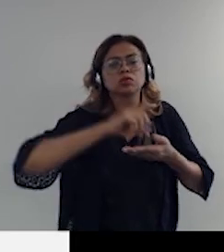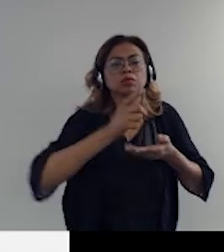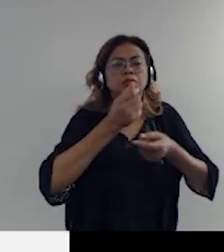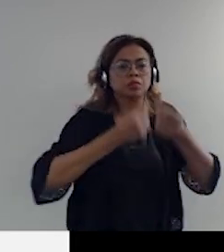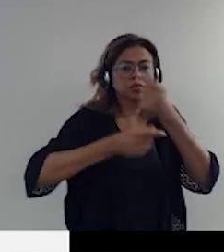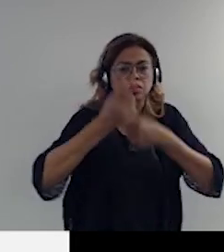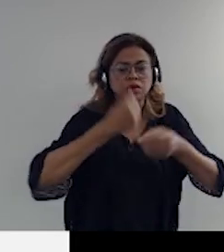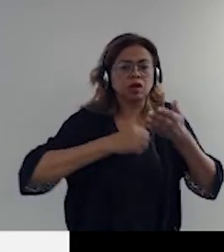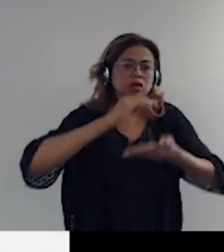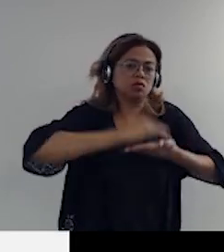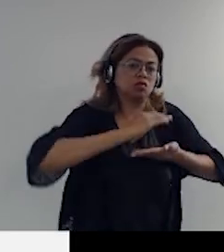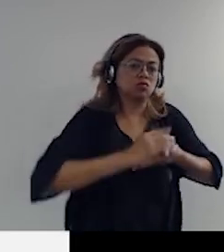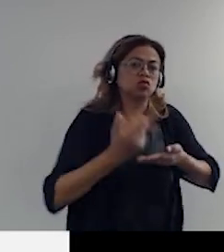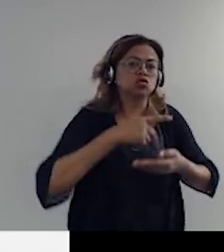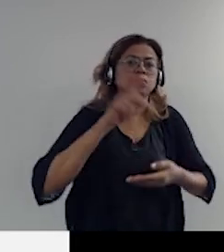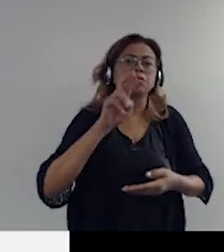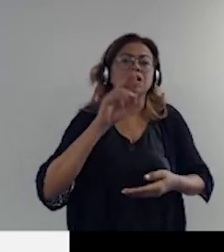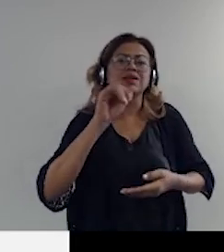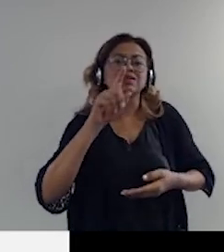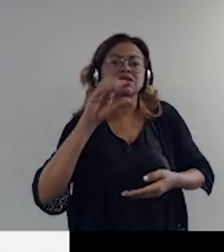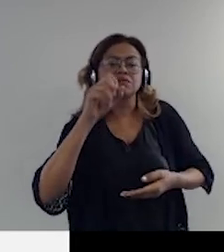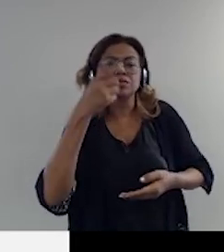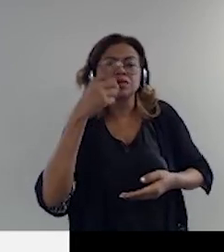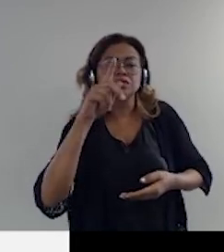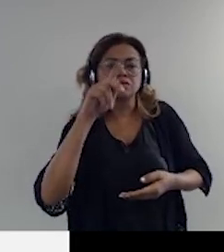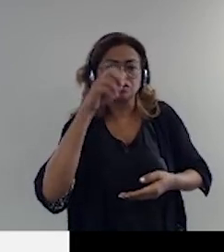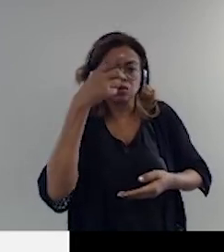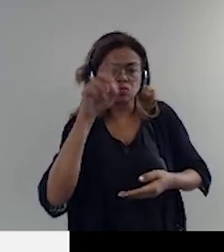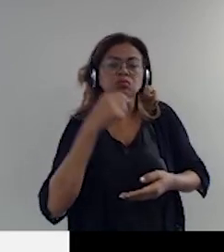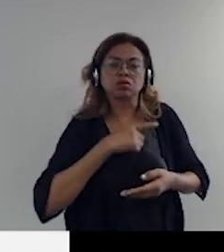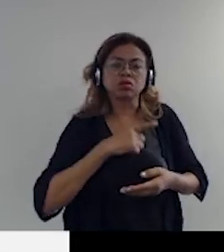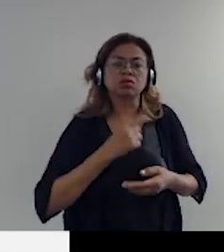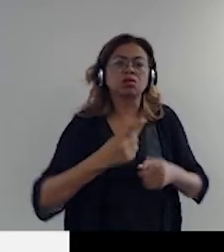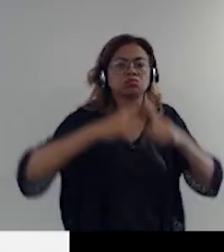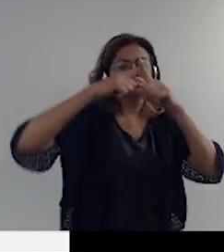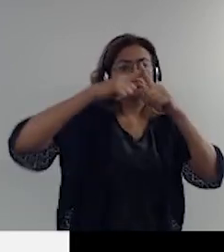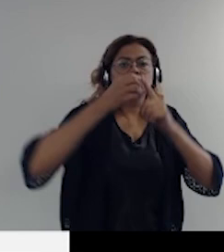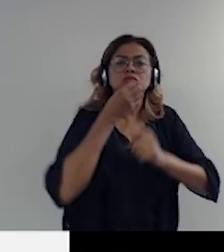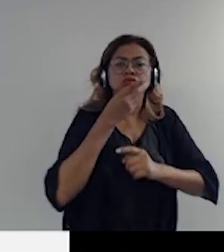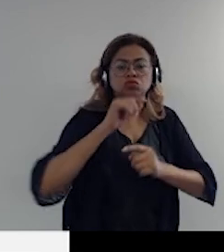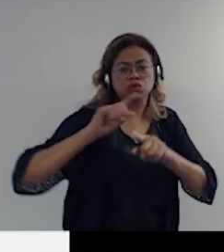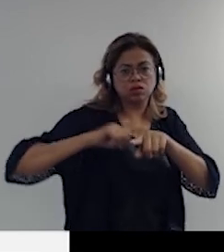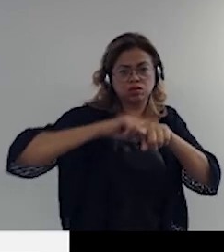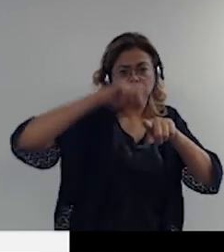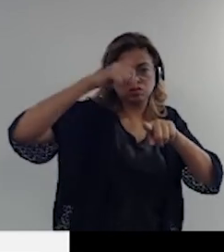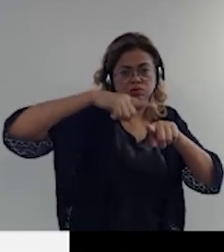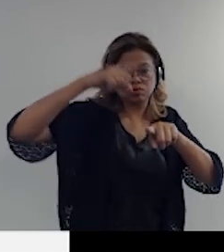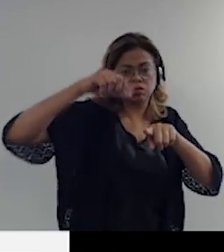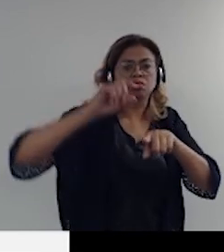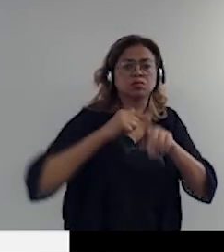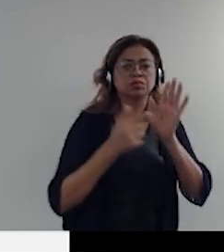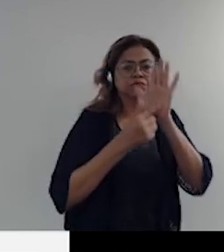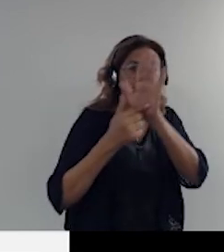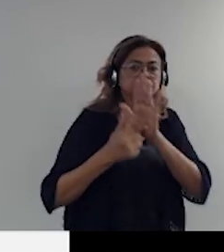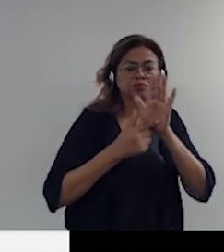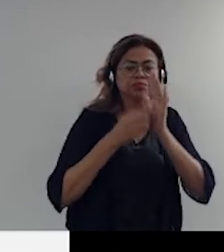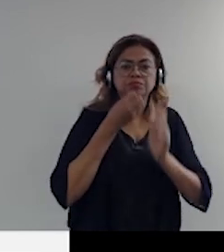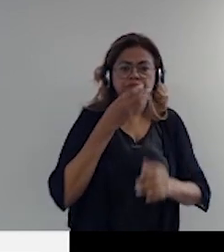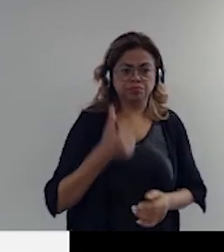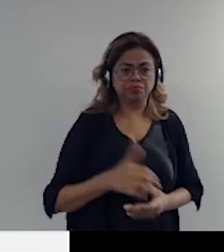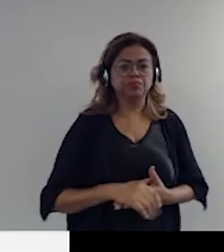de participação, eles todos estão com captação positiva no período. Então, realmente foi um